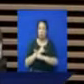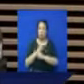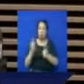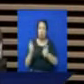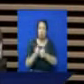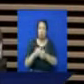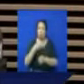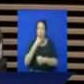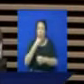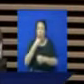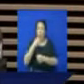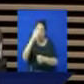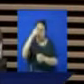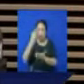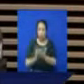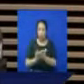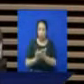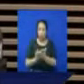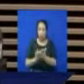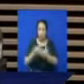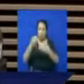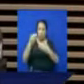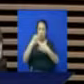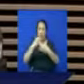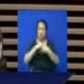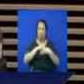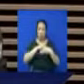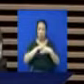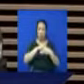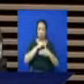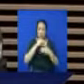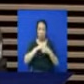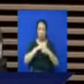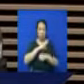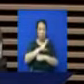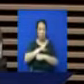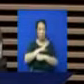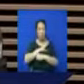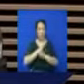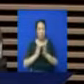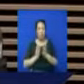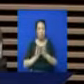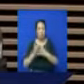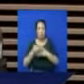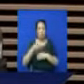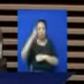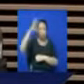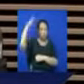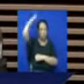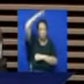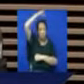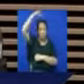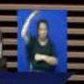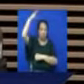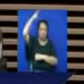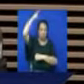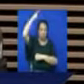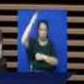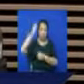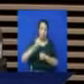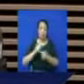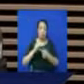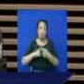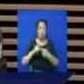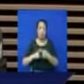Ele quer habitar em nosso coração através da pessoa do Espírito Santo. Porque Deus não habita em templos feitos por mãos humanas, mas Deus habita